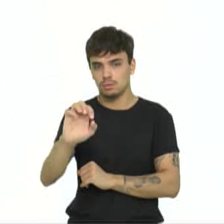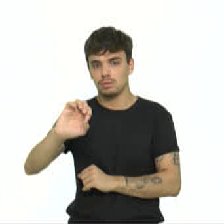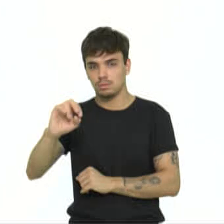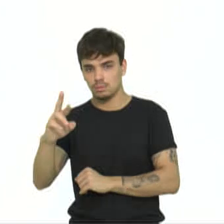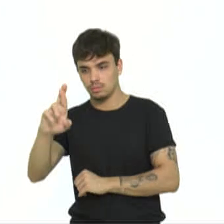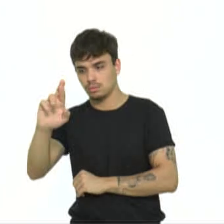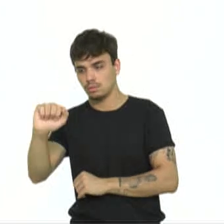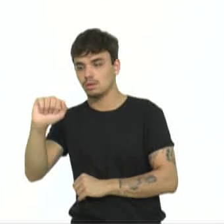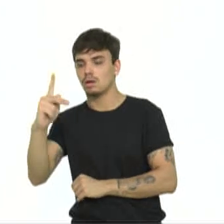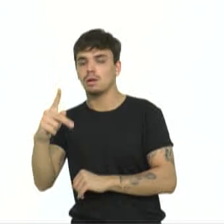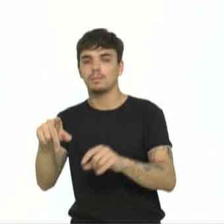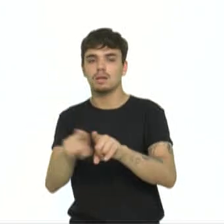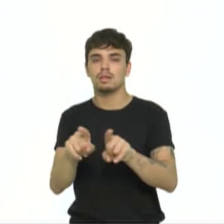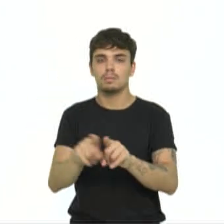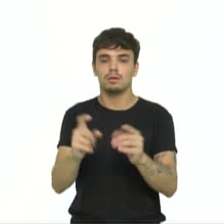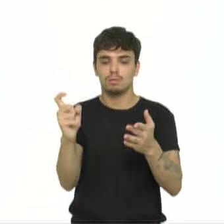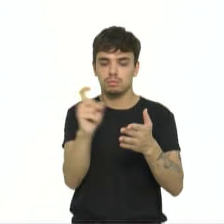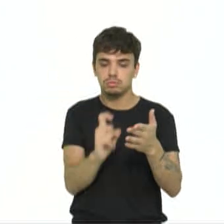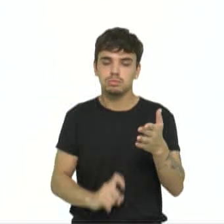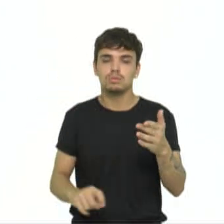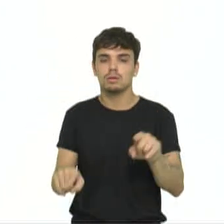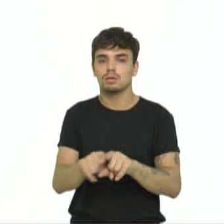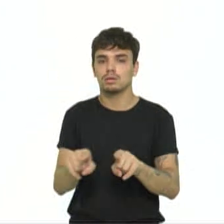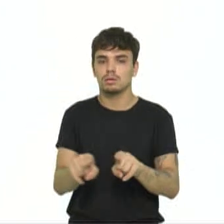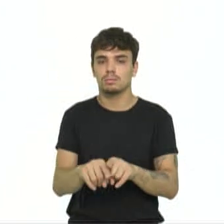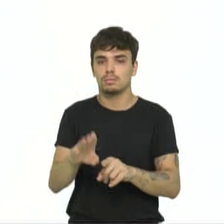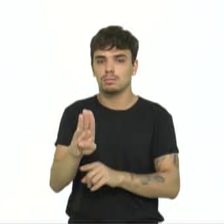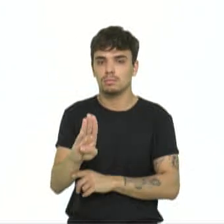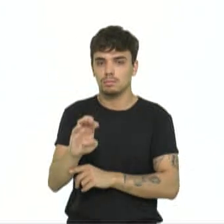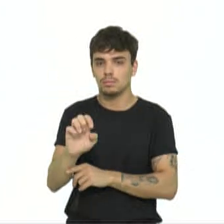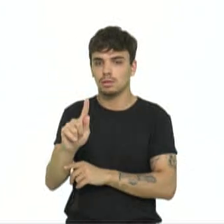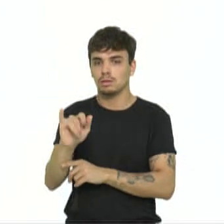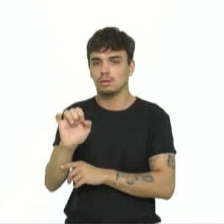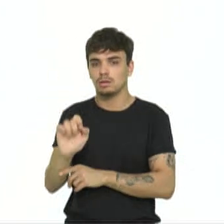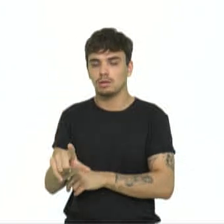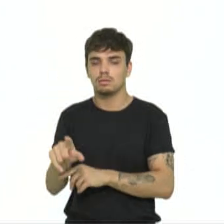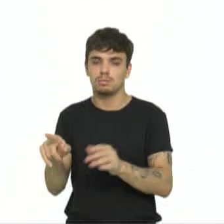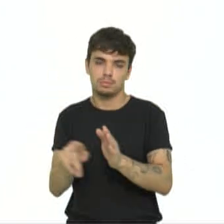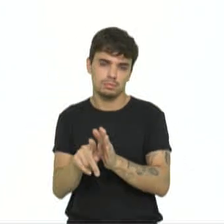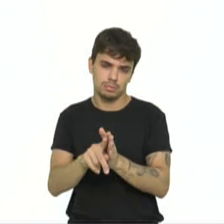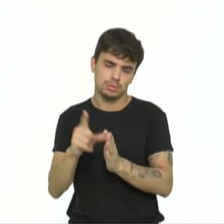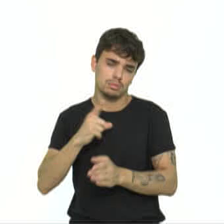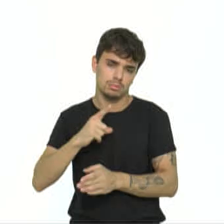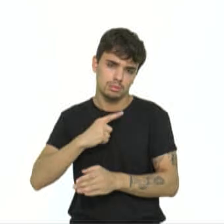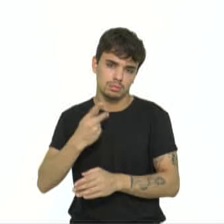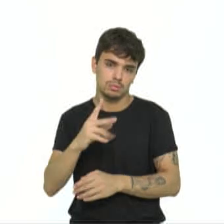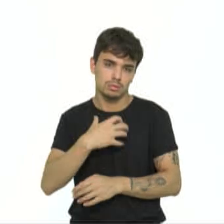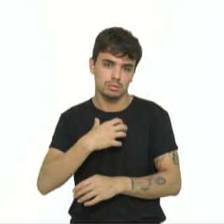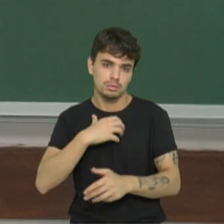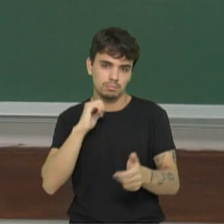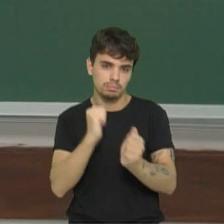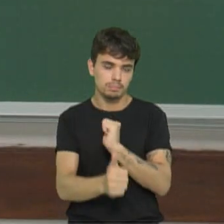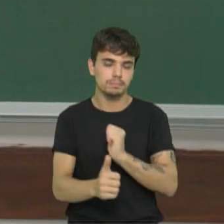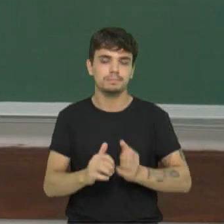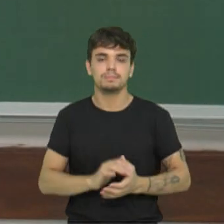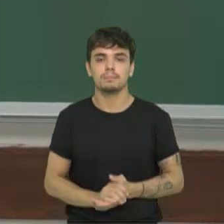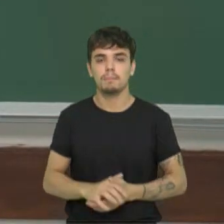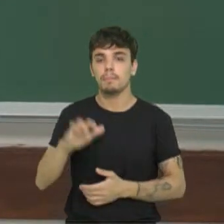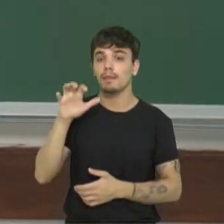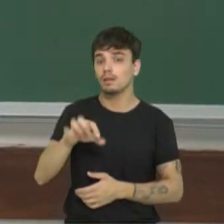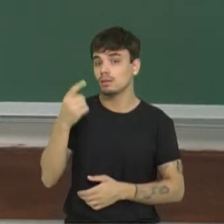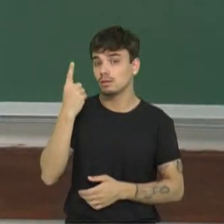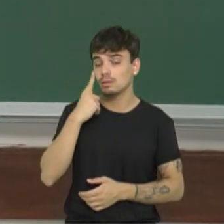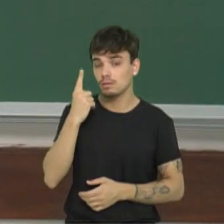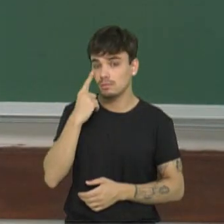o rap, o grafite e o estilo b-boy ou b-girl com suas grifes esportivas. Então, isso que a